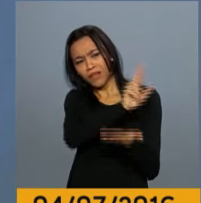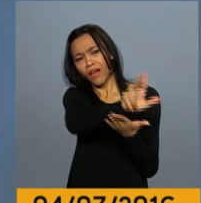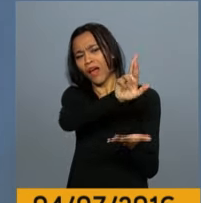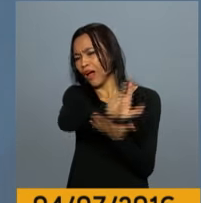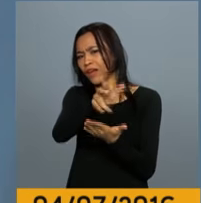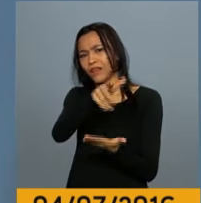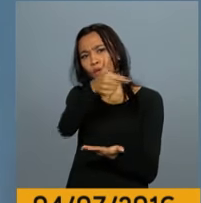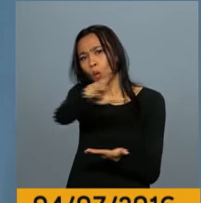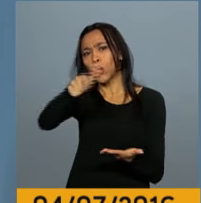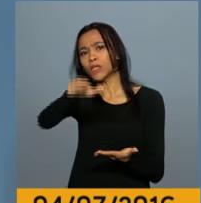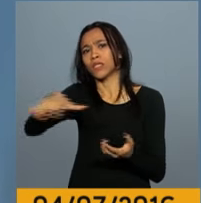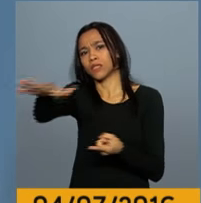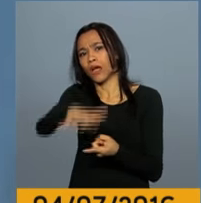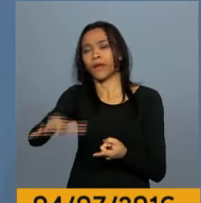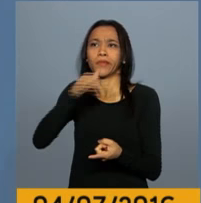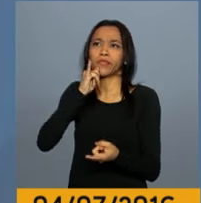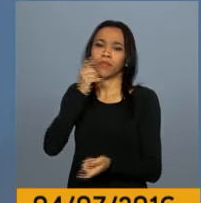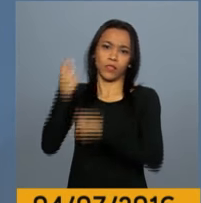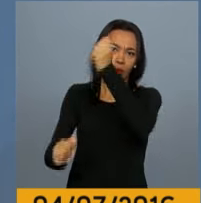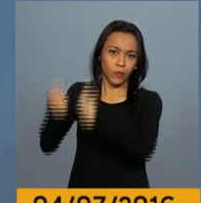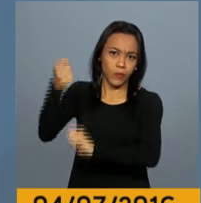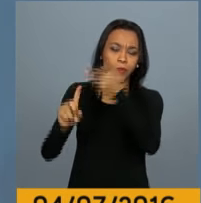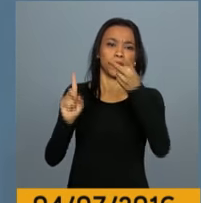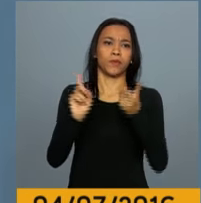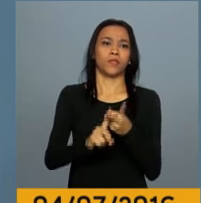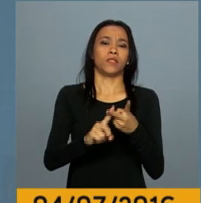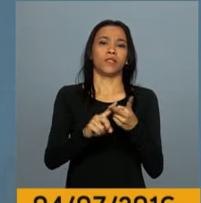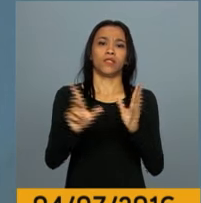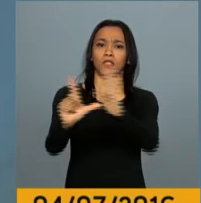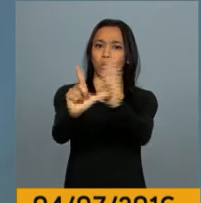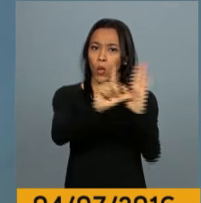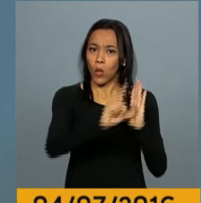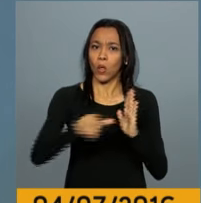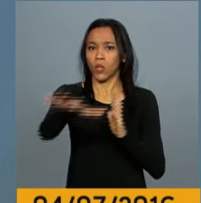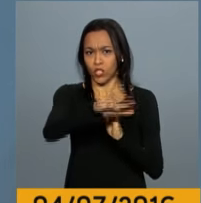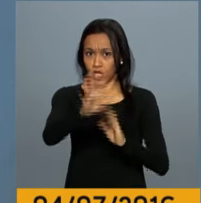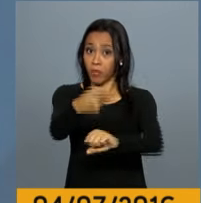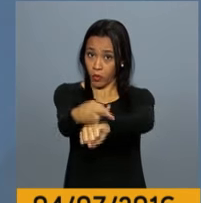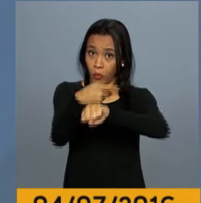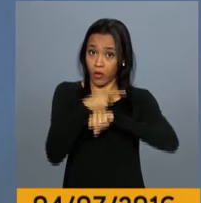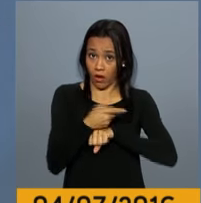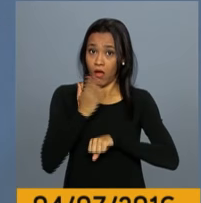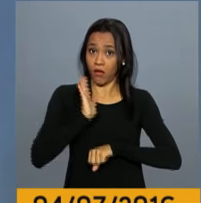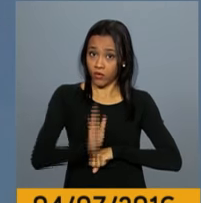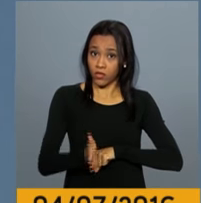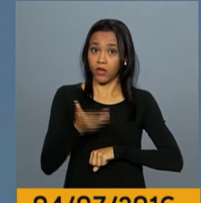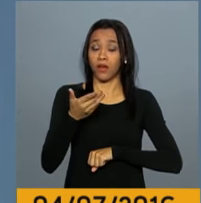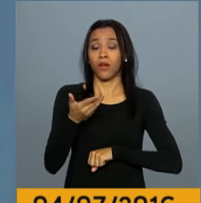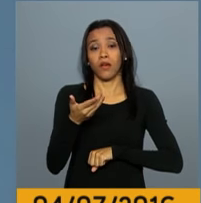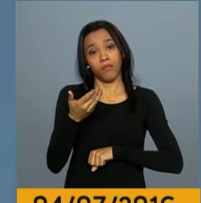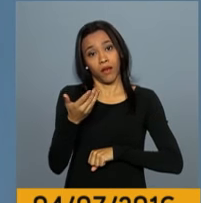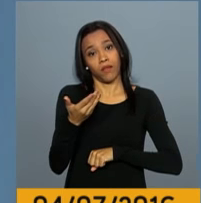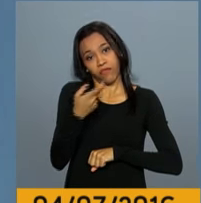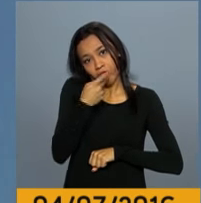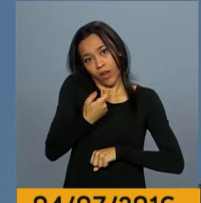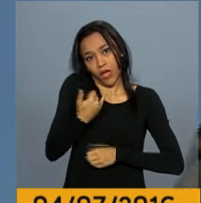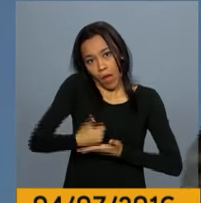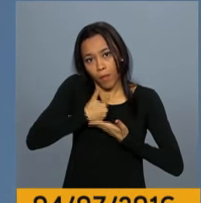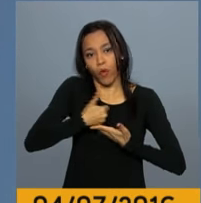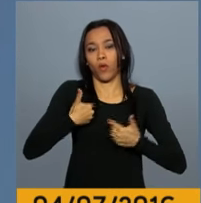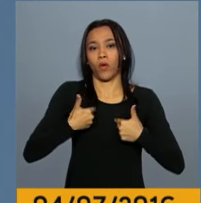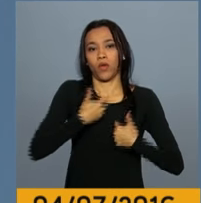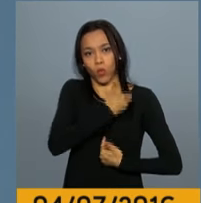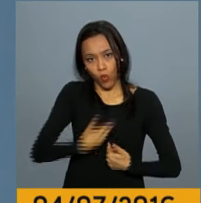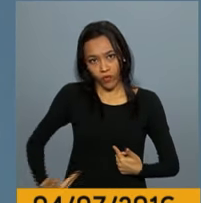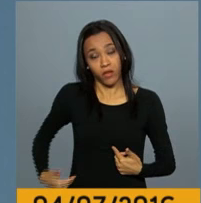setores da indústria, dos varejistas já também me procuraram para revelar apoio. Este apoio